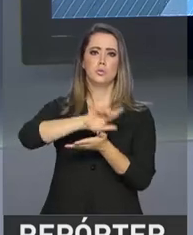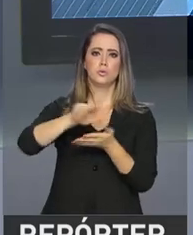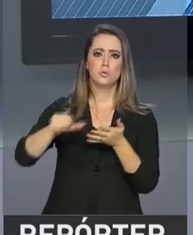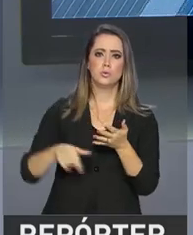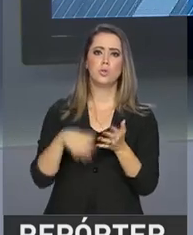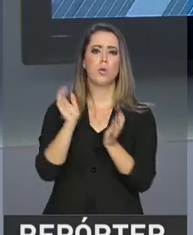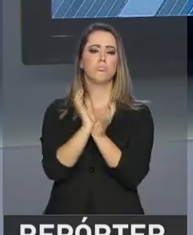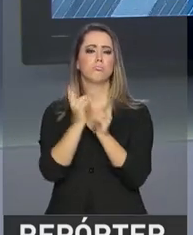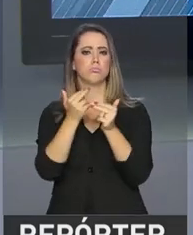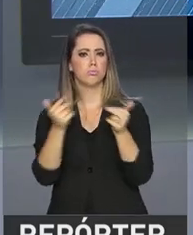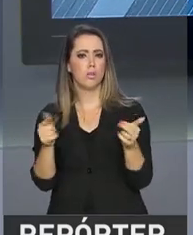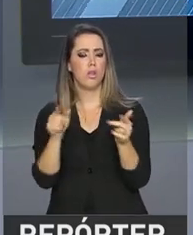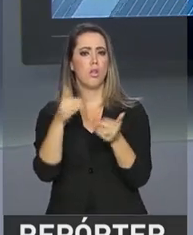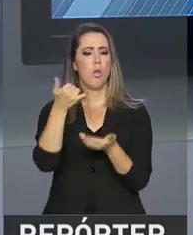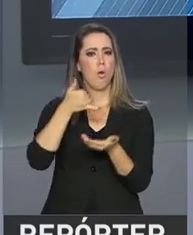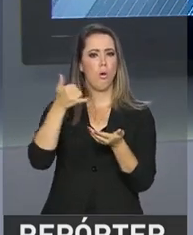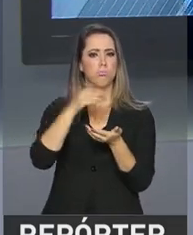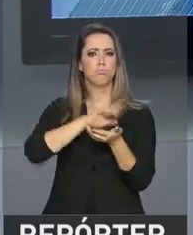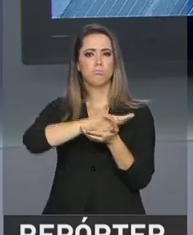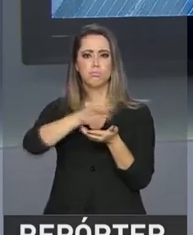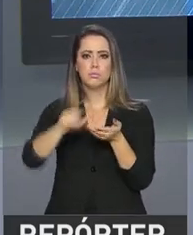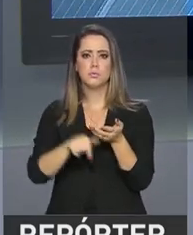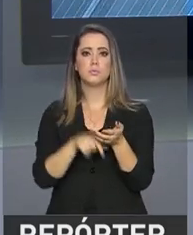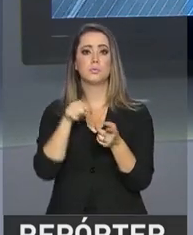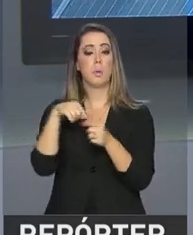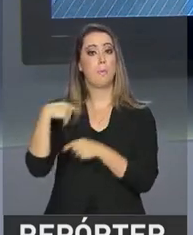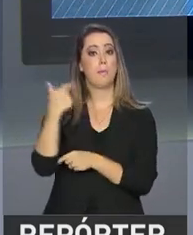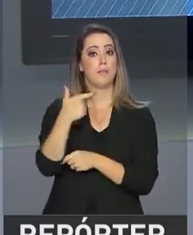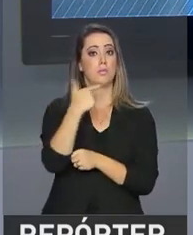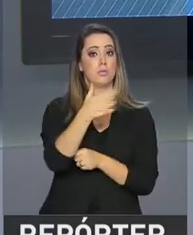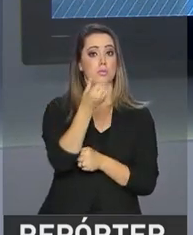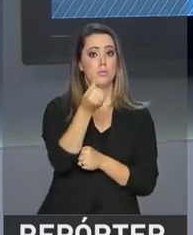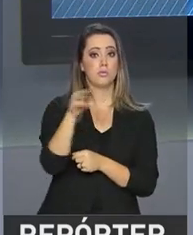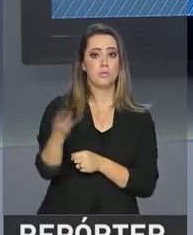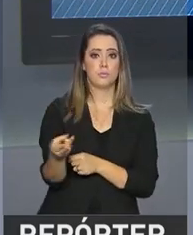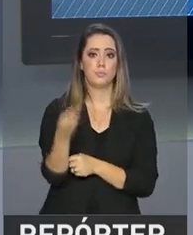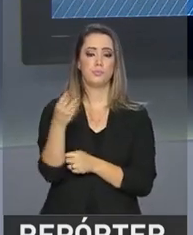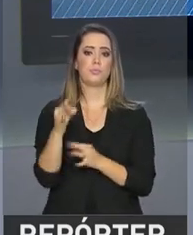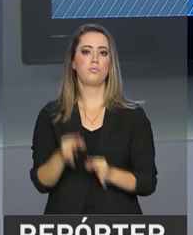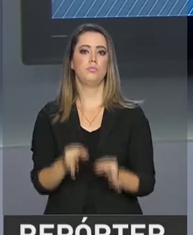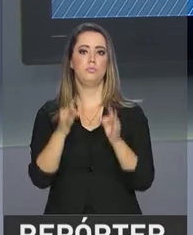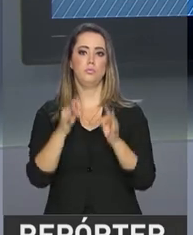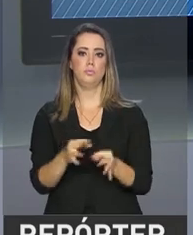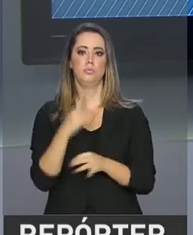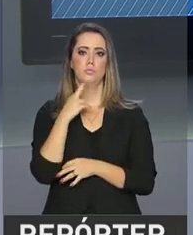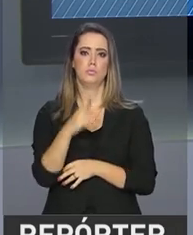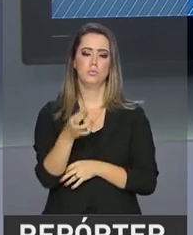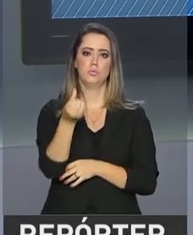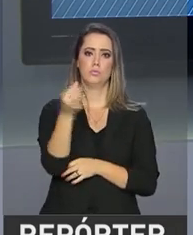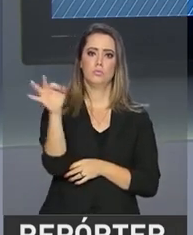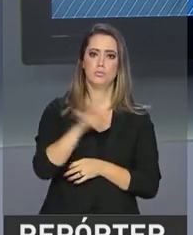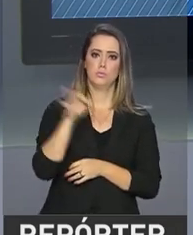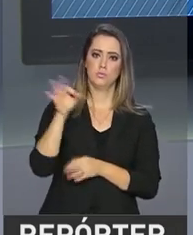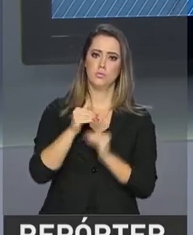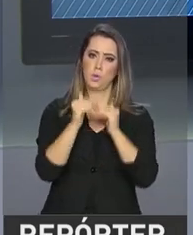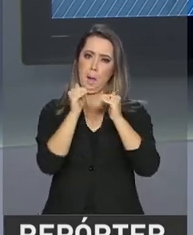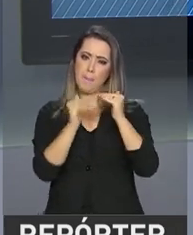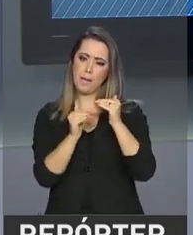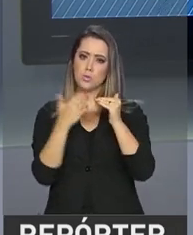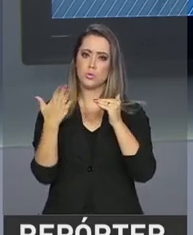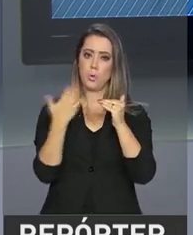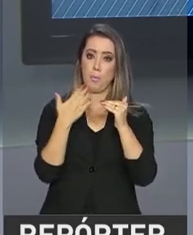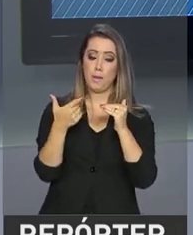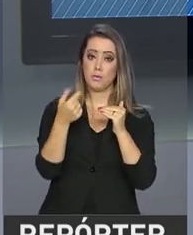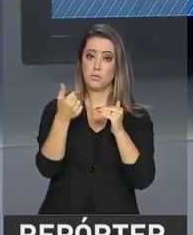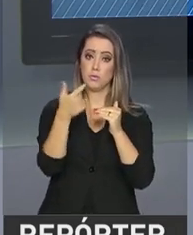e oleaginosas totalizando mais de 226 milhões de toneladas o resultado é 6% inferior ao